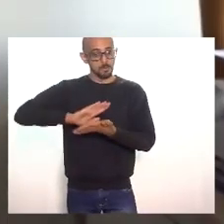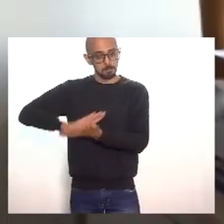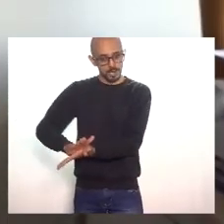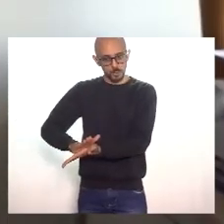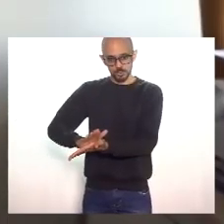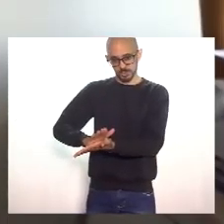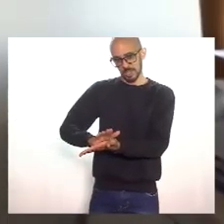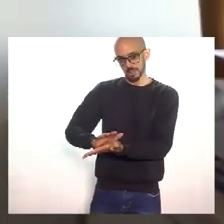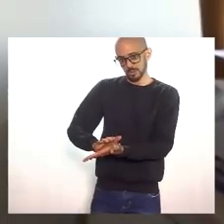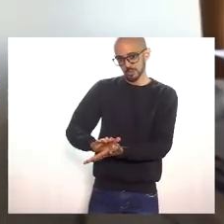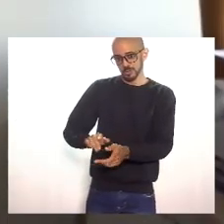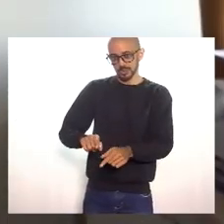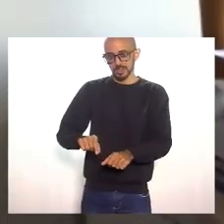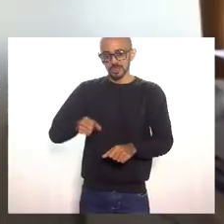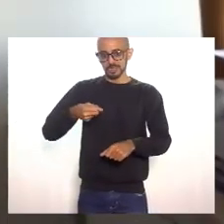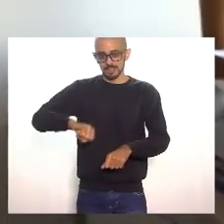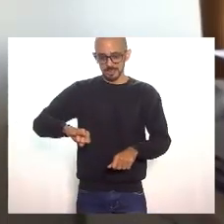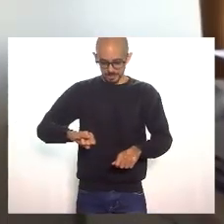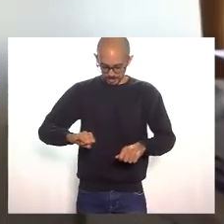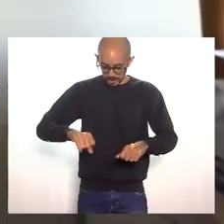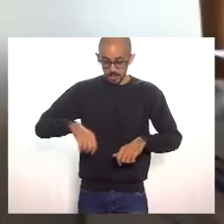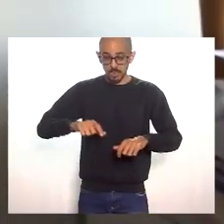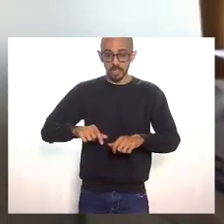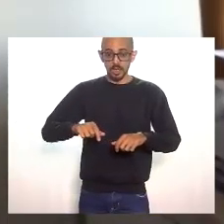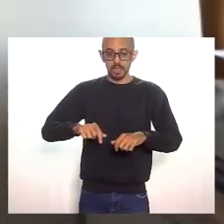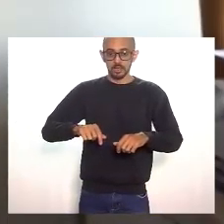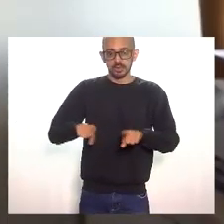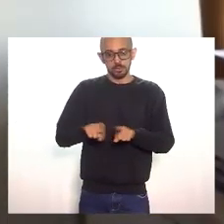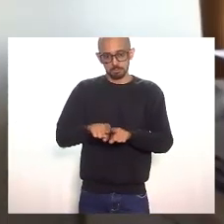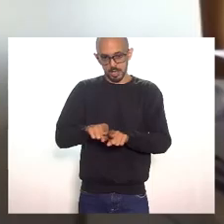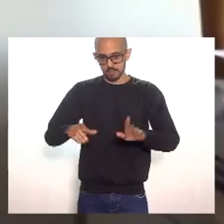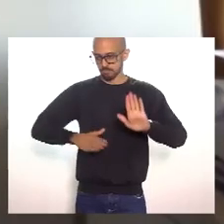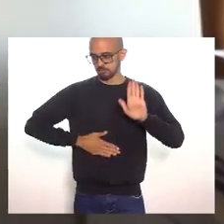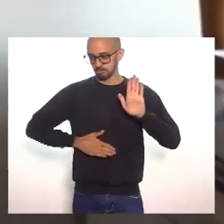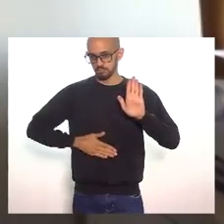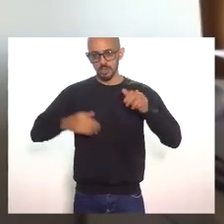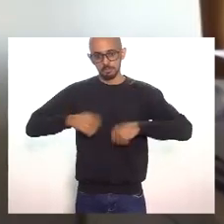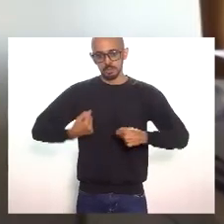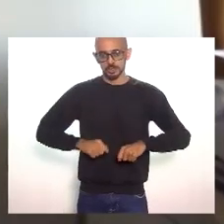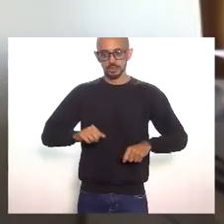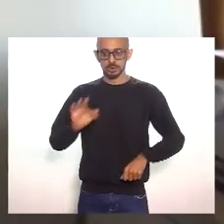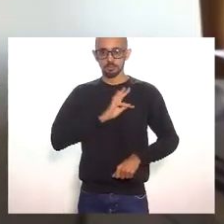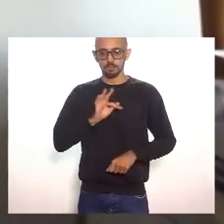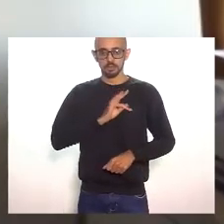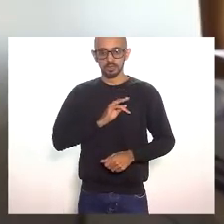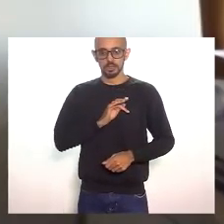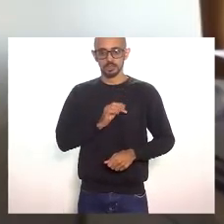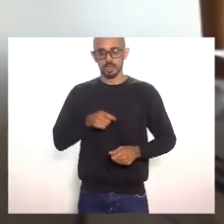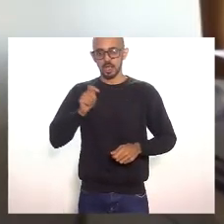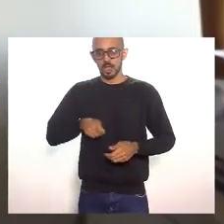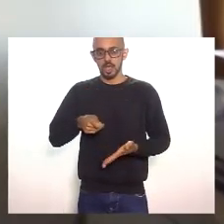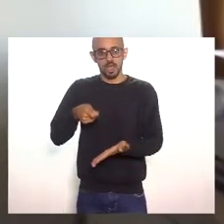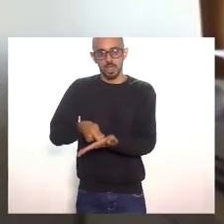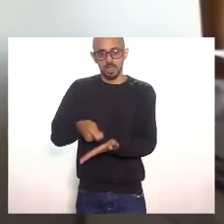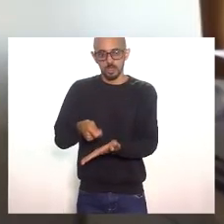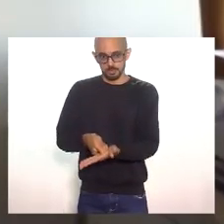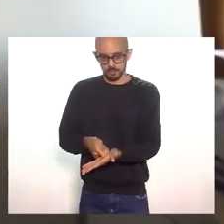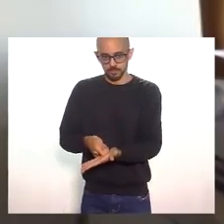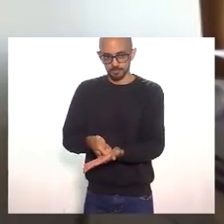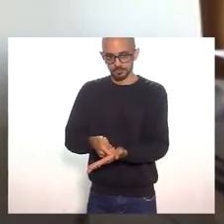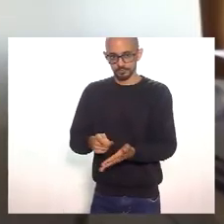discriminação. Bandalheira e crime devem ser punidos pela polícia, com o rigor da lei, esteja